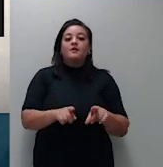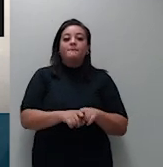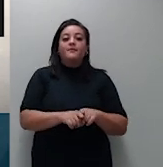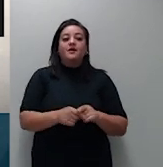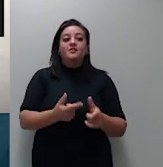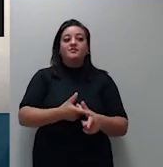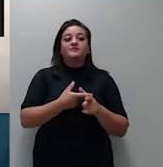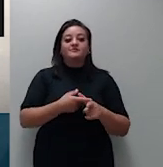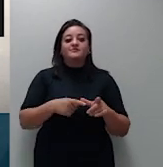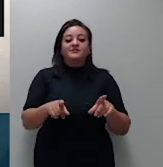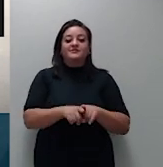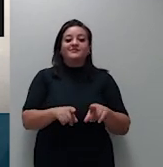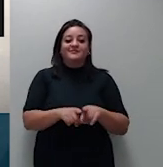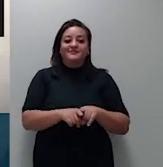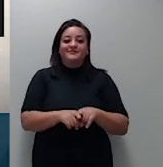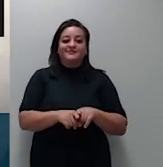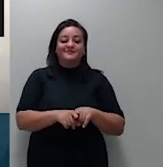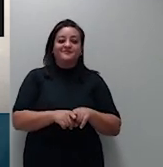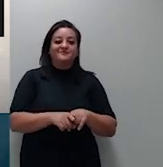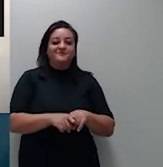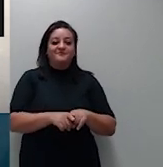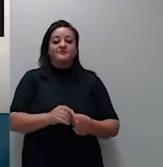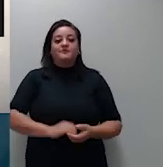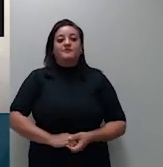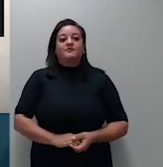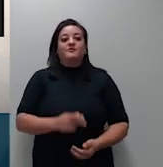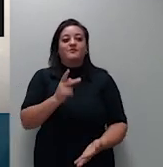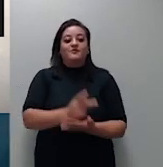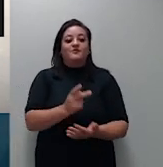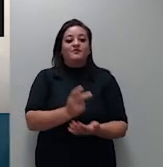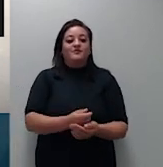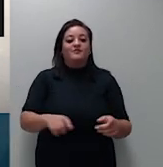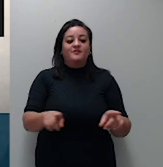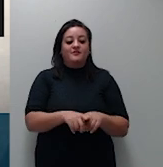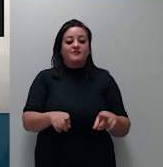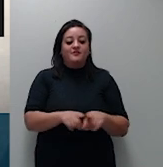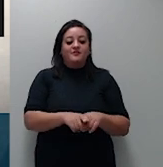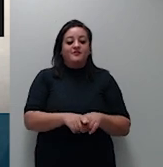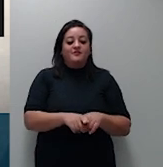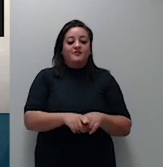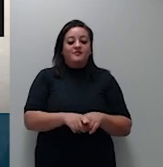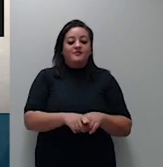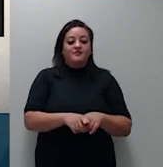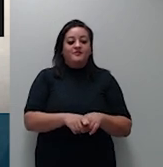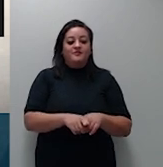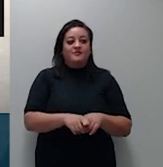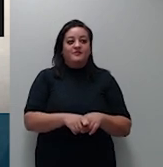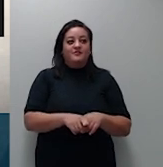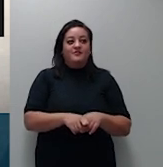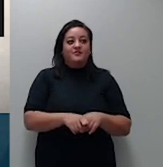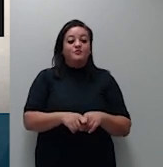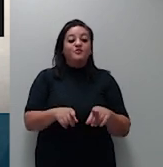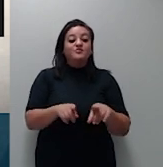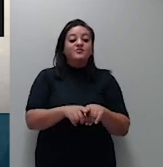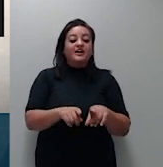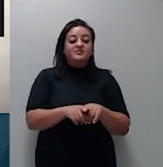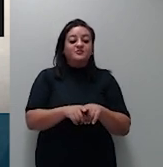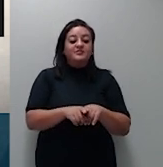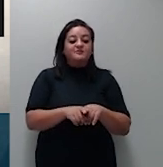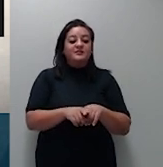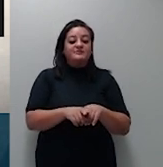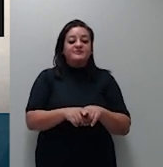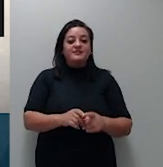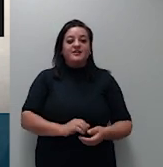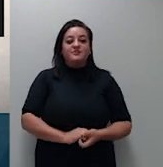aqui mais à frente de um dispositivo que inaugura a disciplina do bem de família